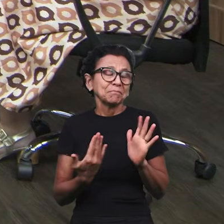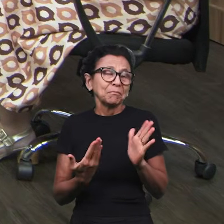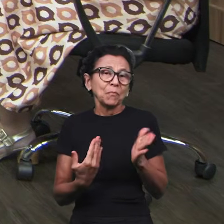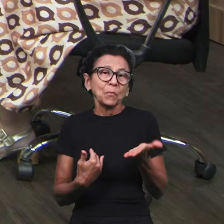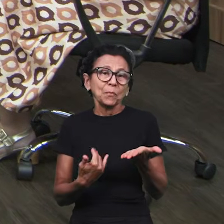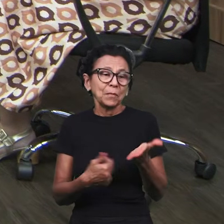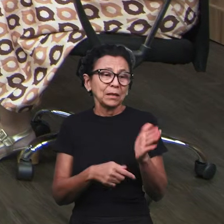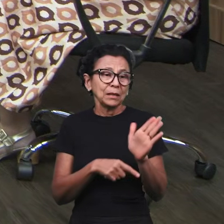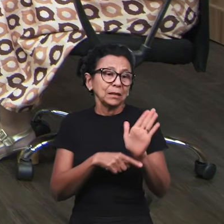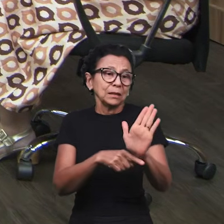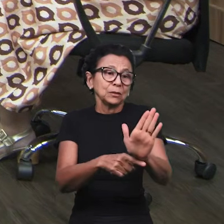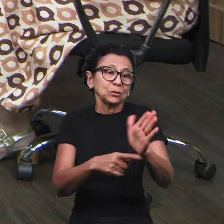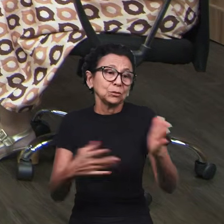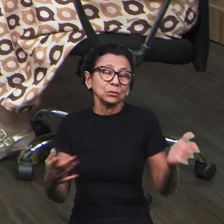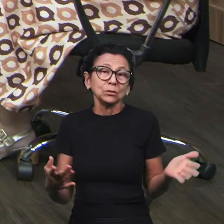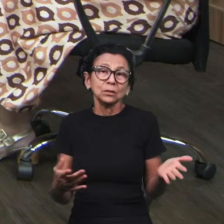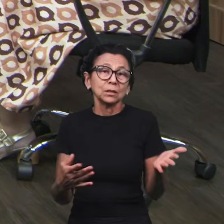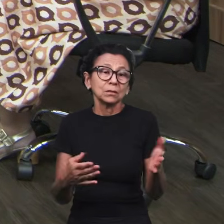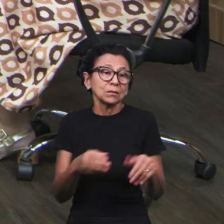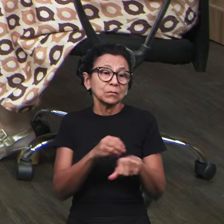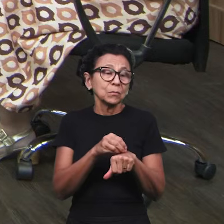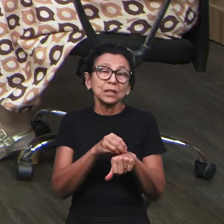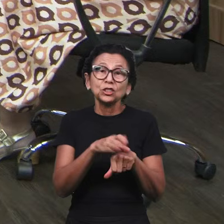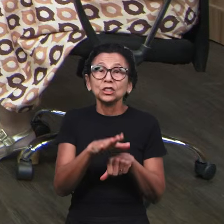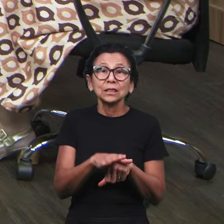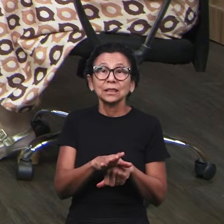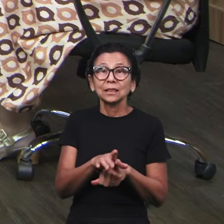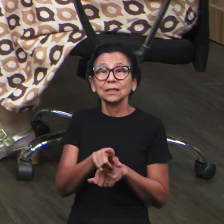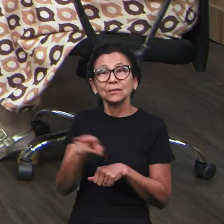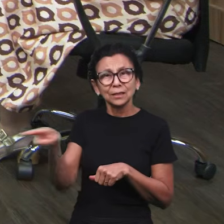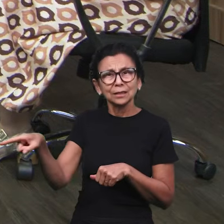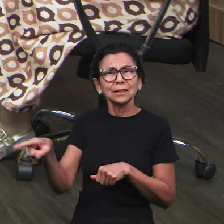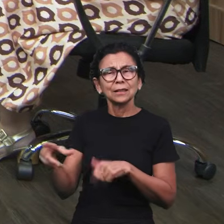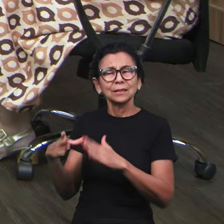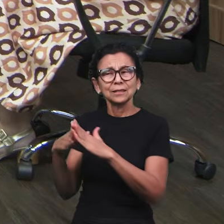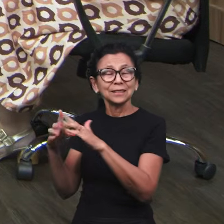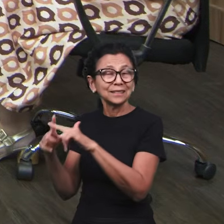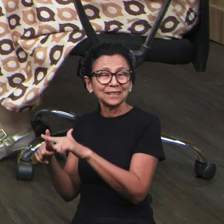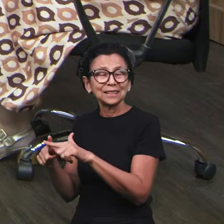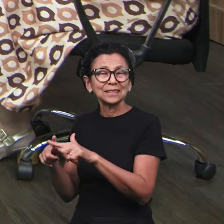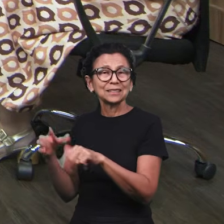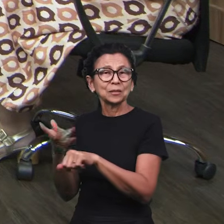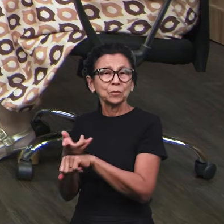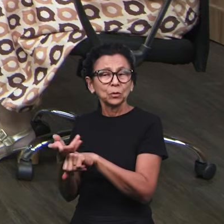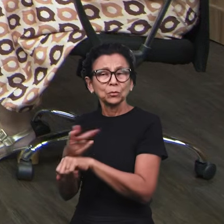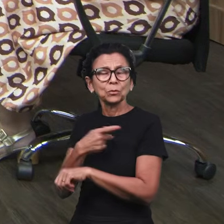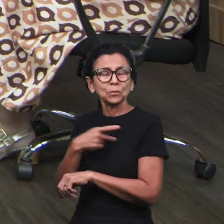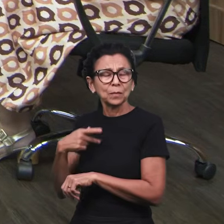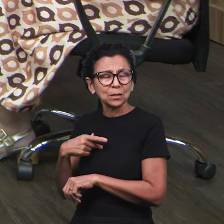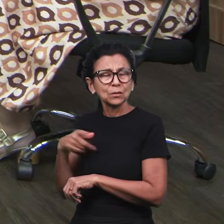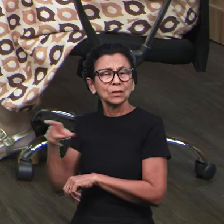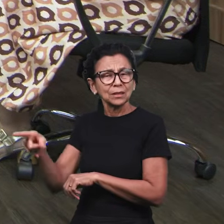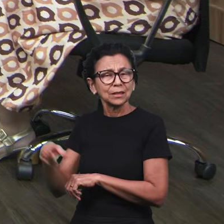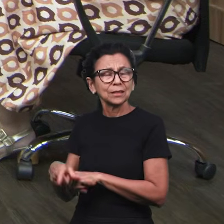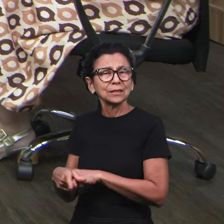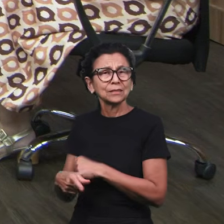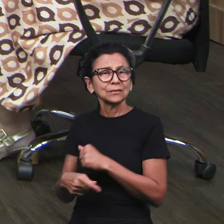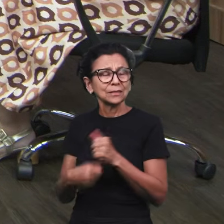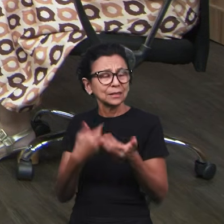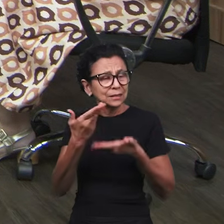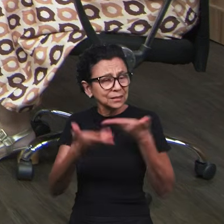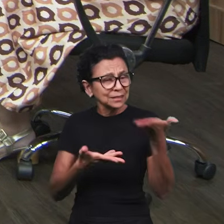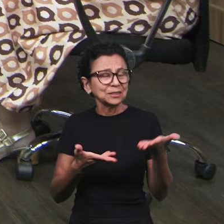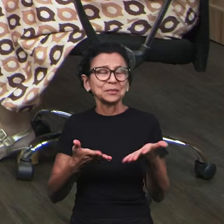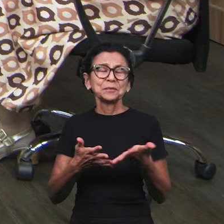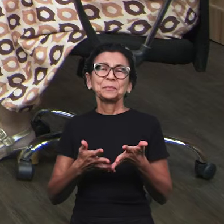ela que eu dei, indicando essa pessoa para ela receber essa assistência. Então,